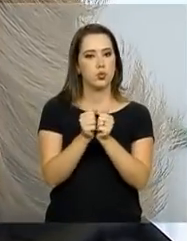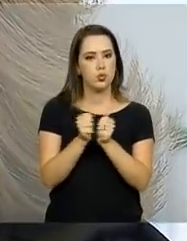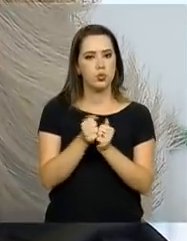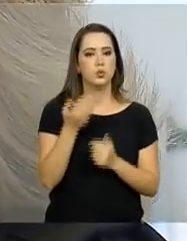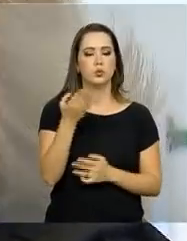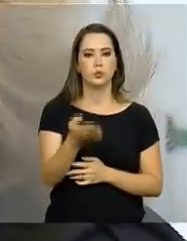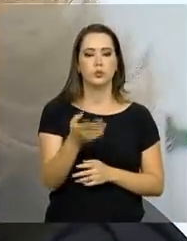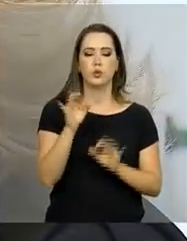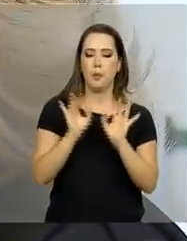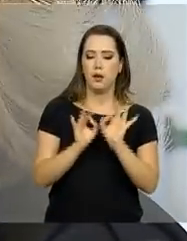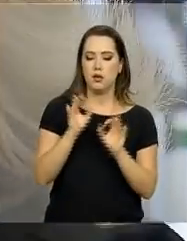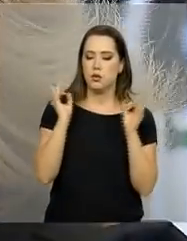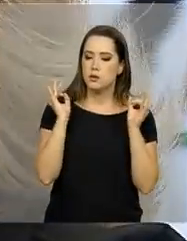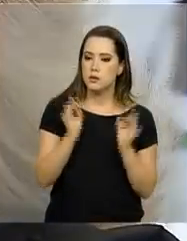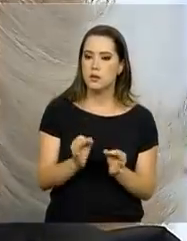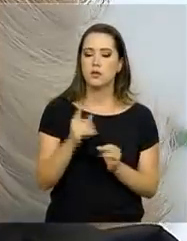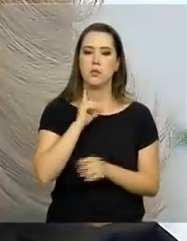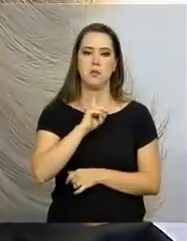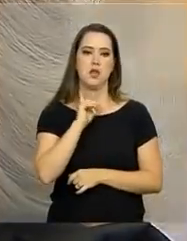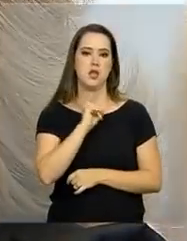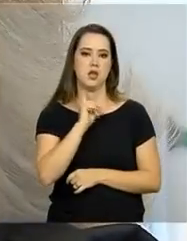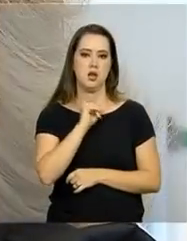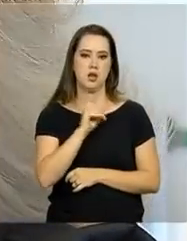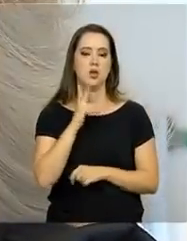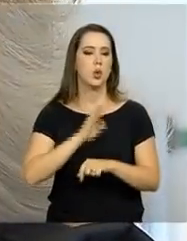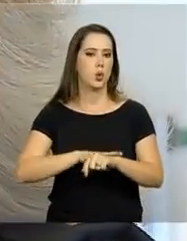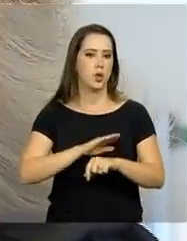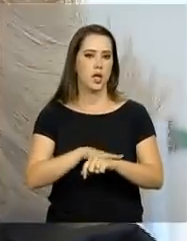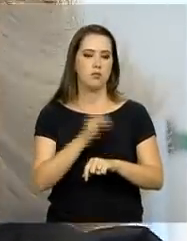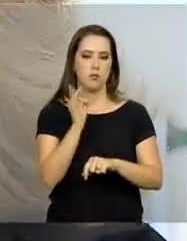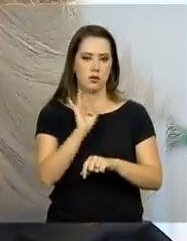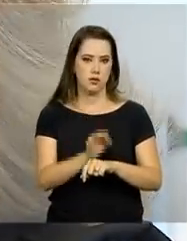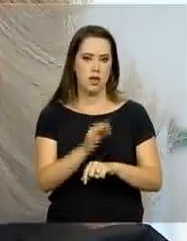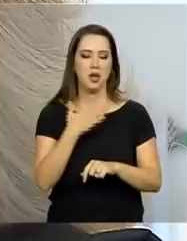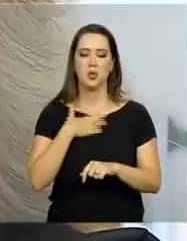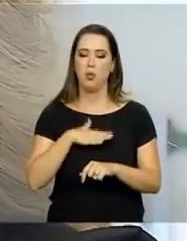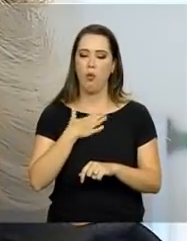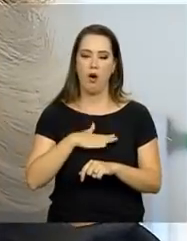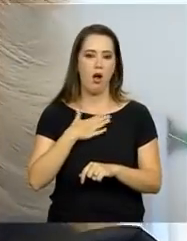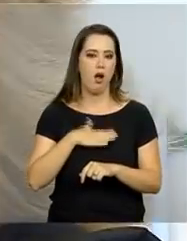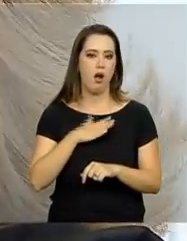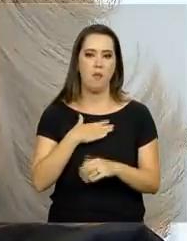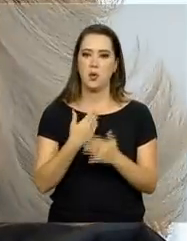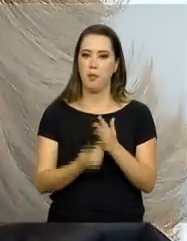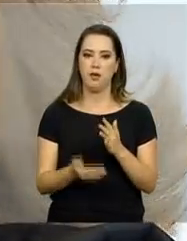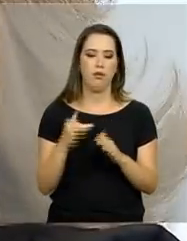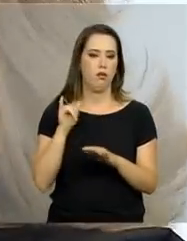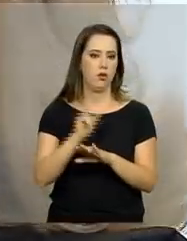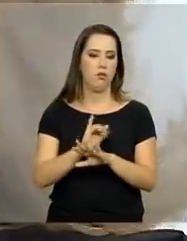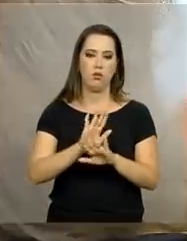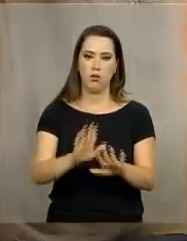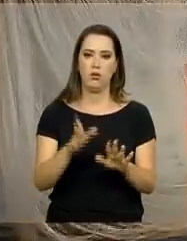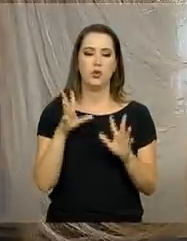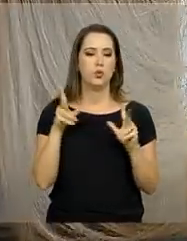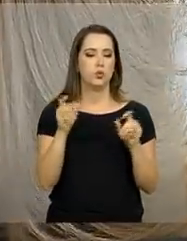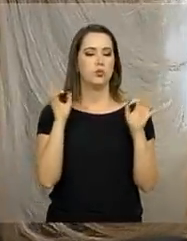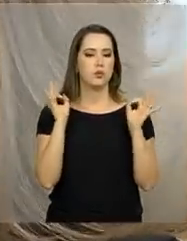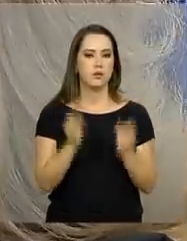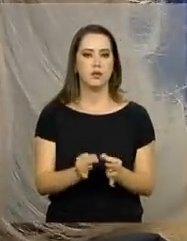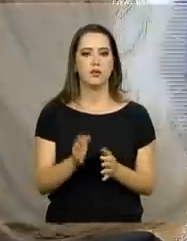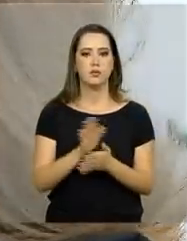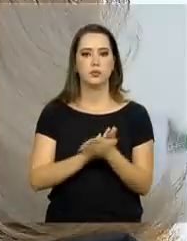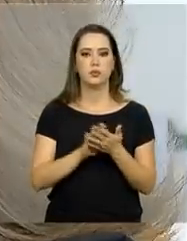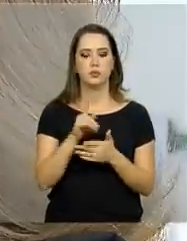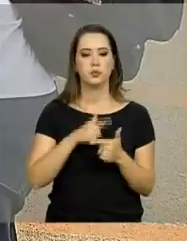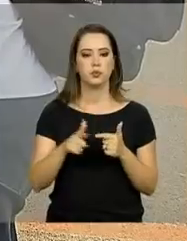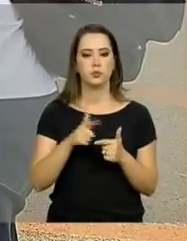E saímos de Belo Horizonte com o horário tranquilo, né? Para não se perder o voo. E foi tudo tranquilo, sem